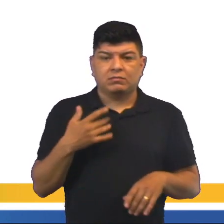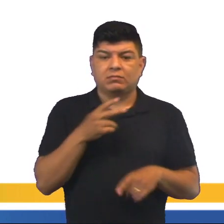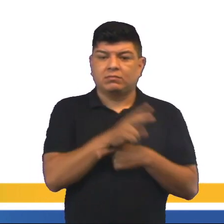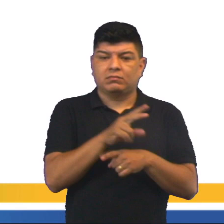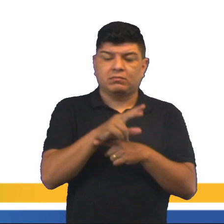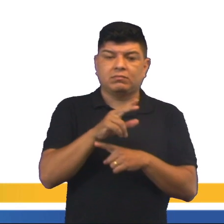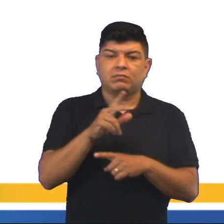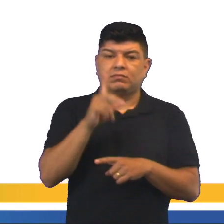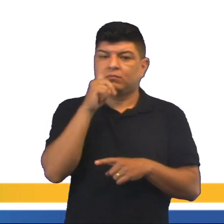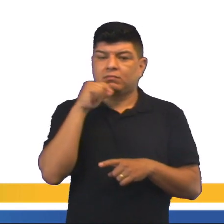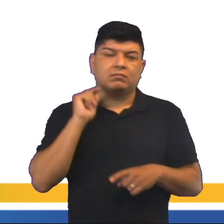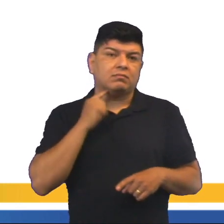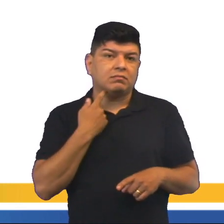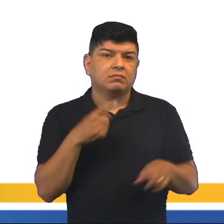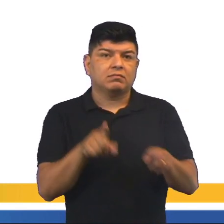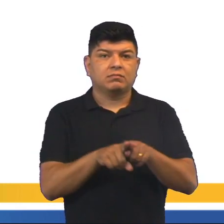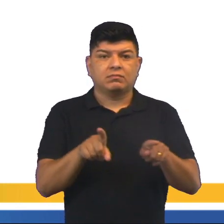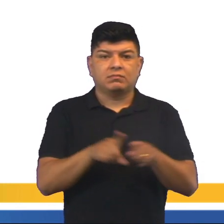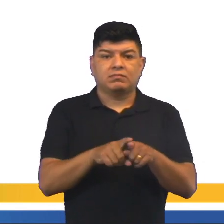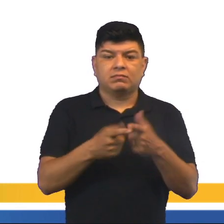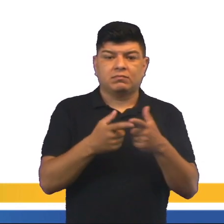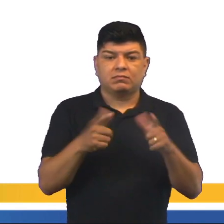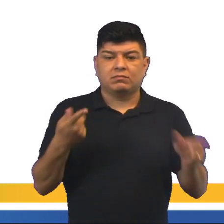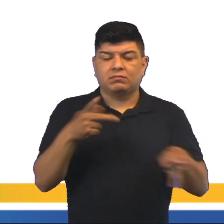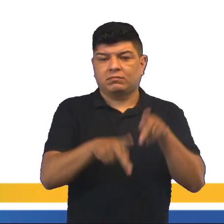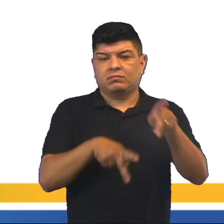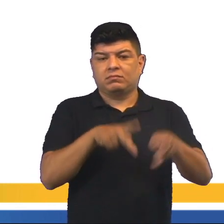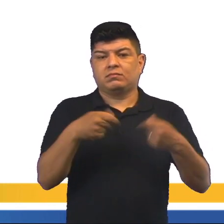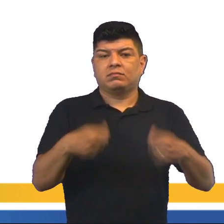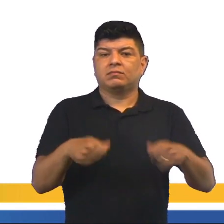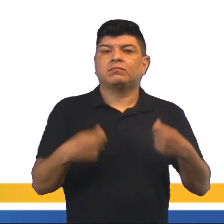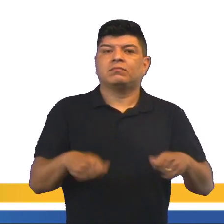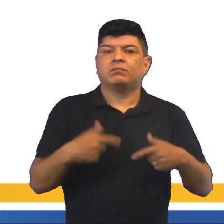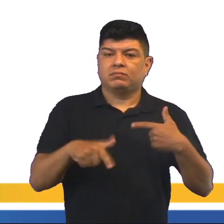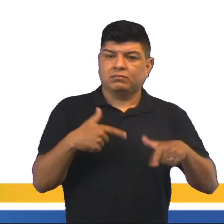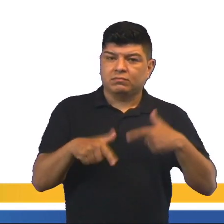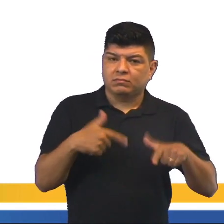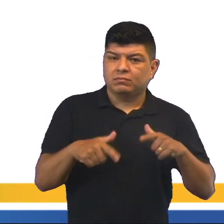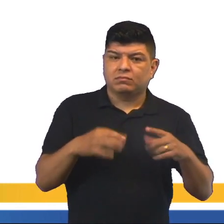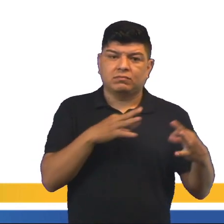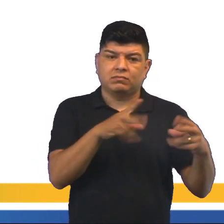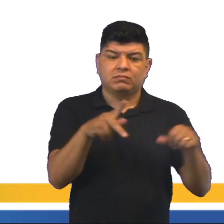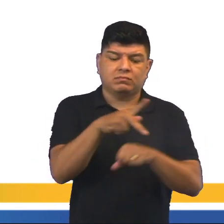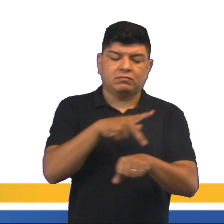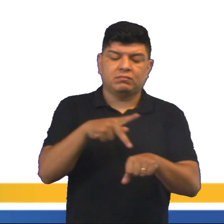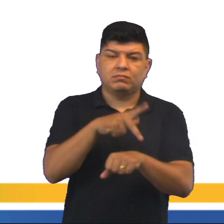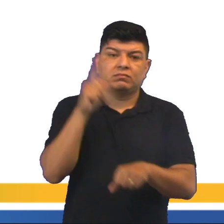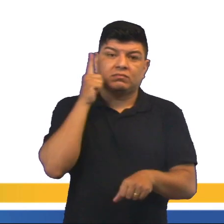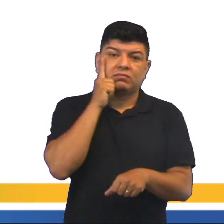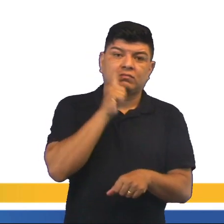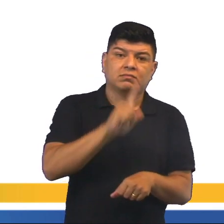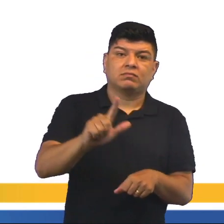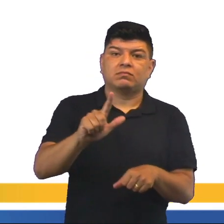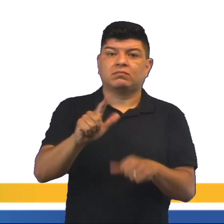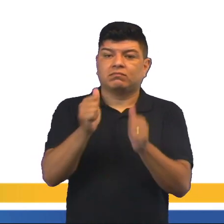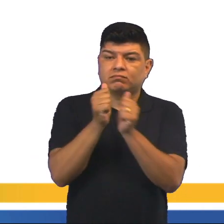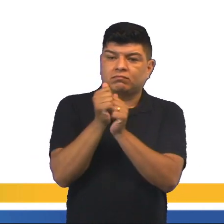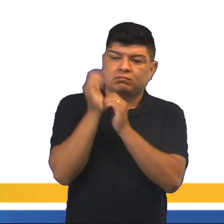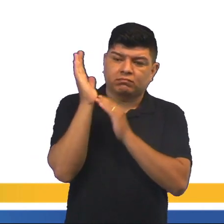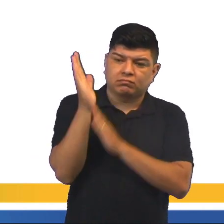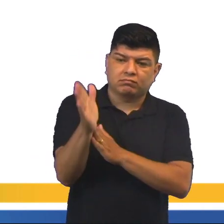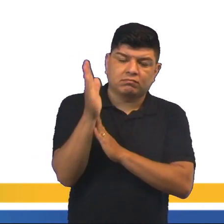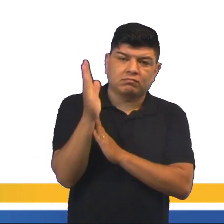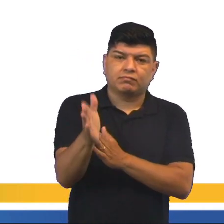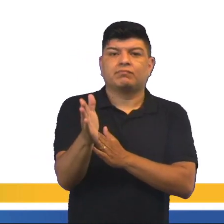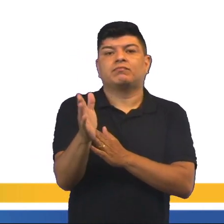básico. Quanto maior uma população, mais serão necessários esses tipos de trabalho. E nem todos os países conseguem acompanhar